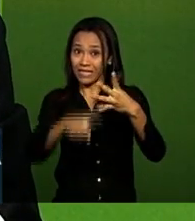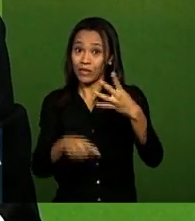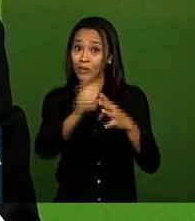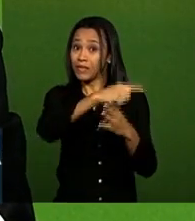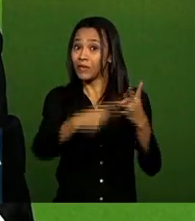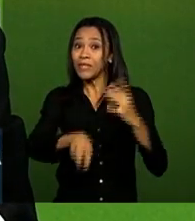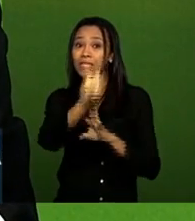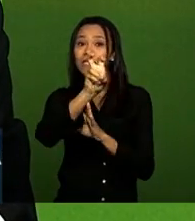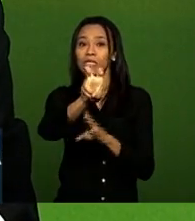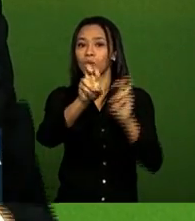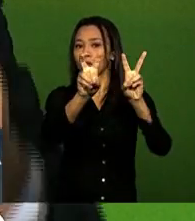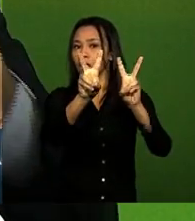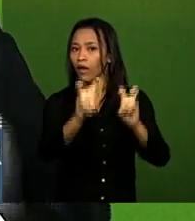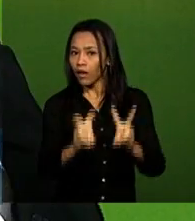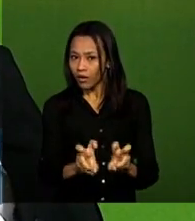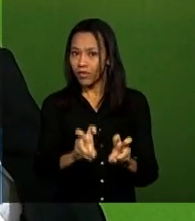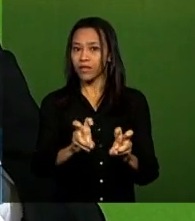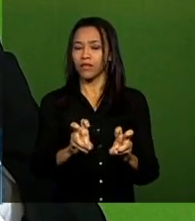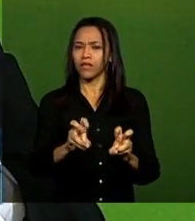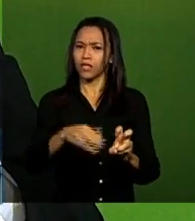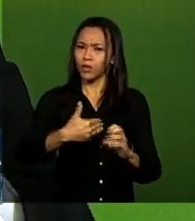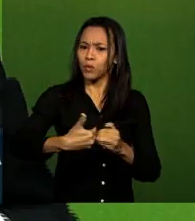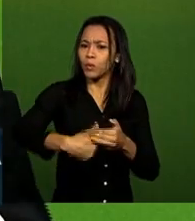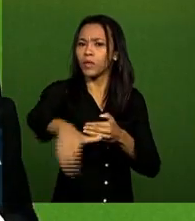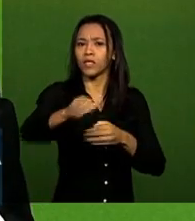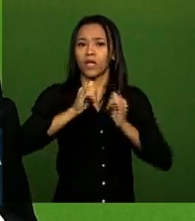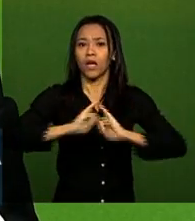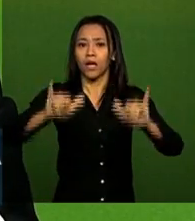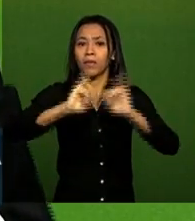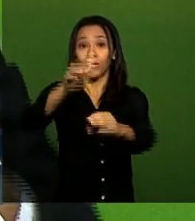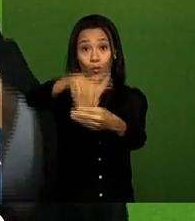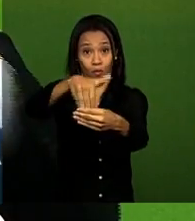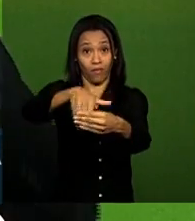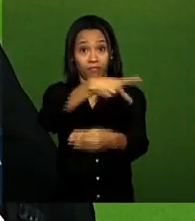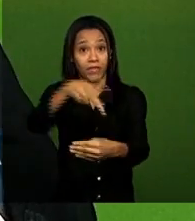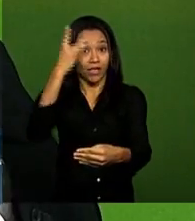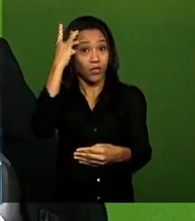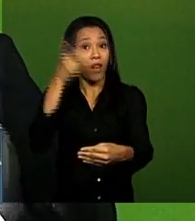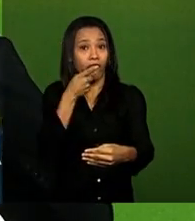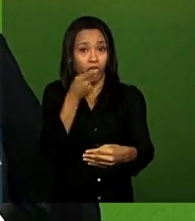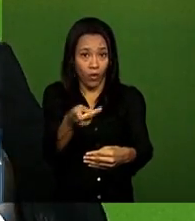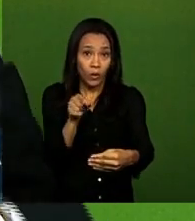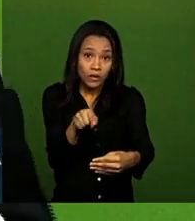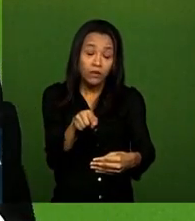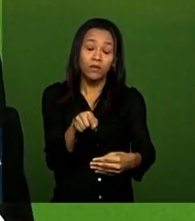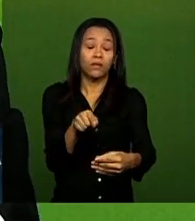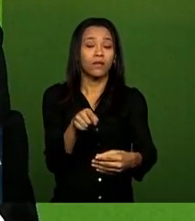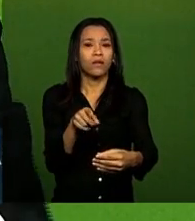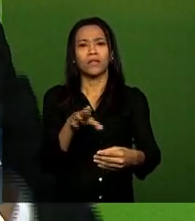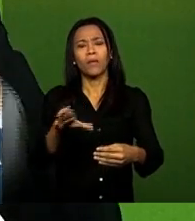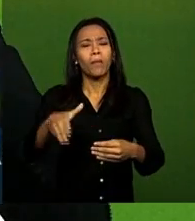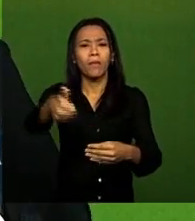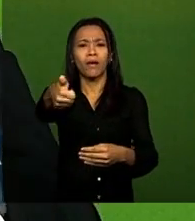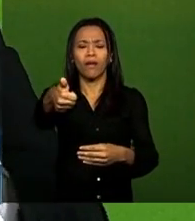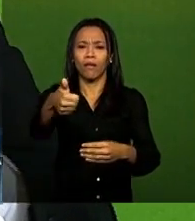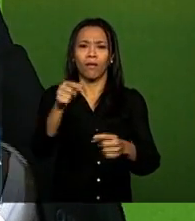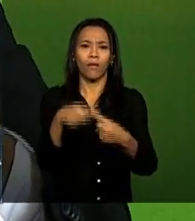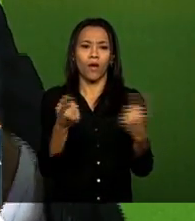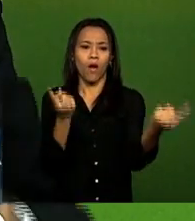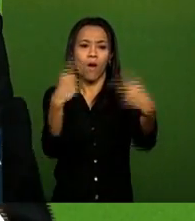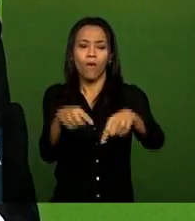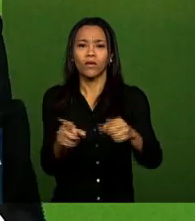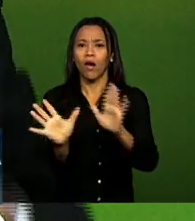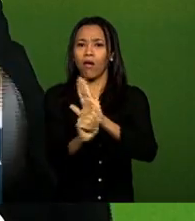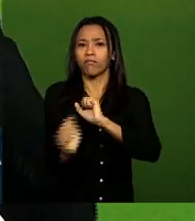durante a campanha no sentido de fazer com que o país né tem uma melhor legislação mais qualificada para combater a